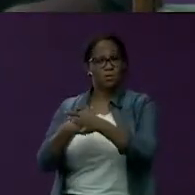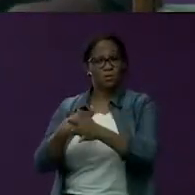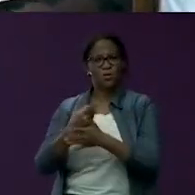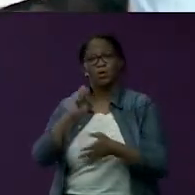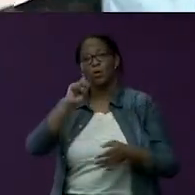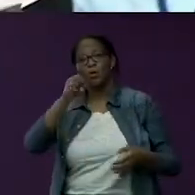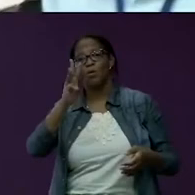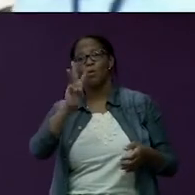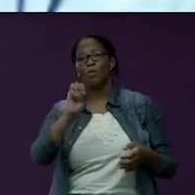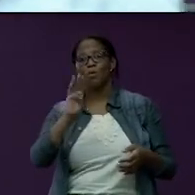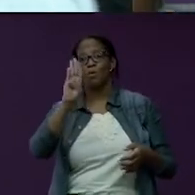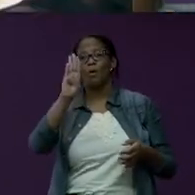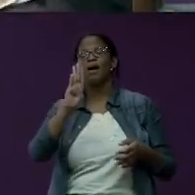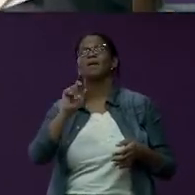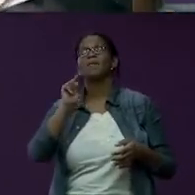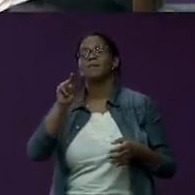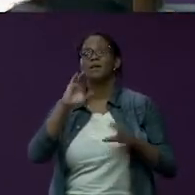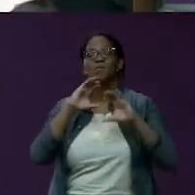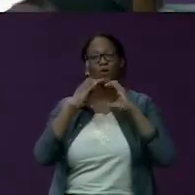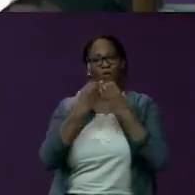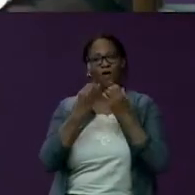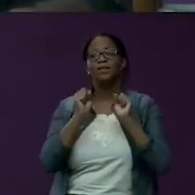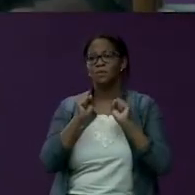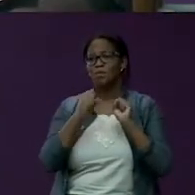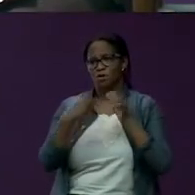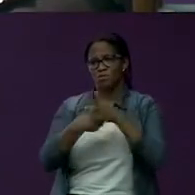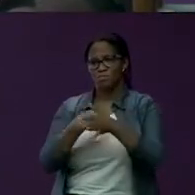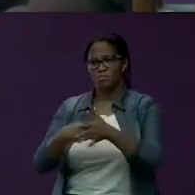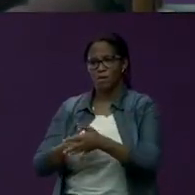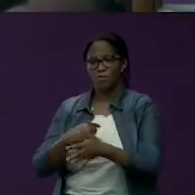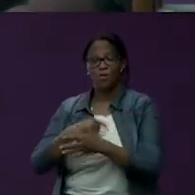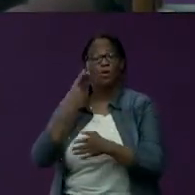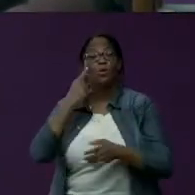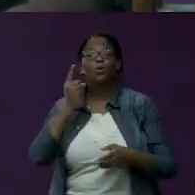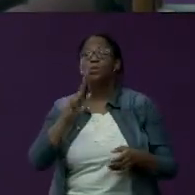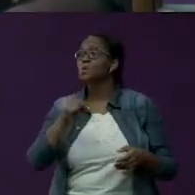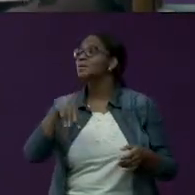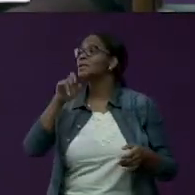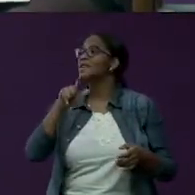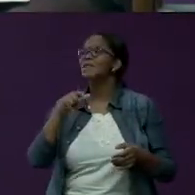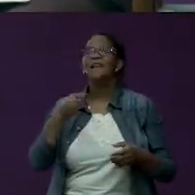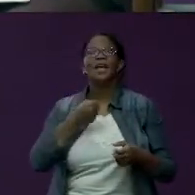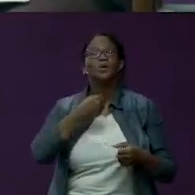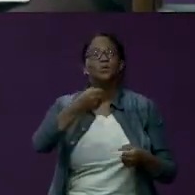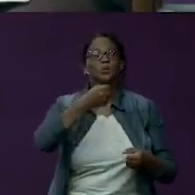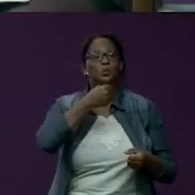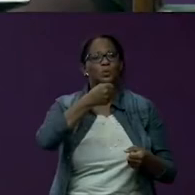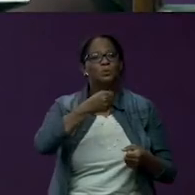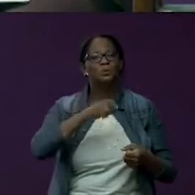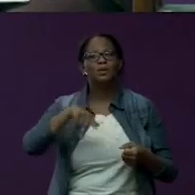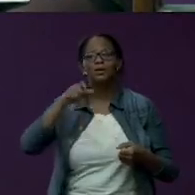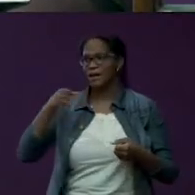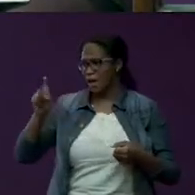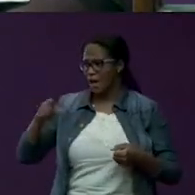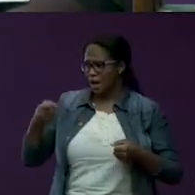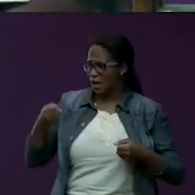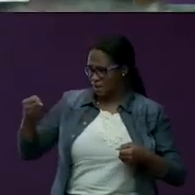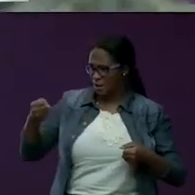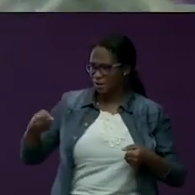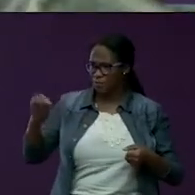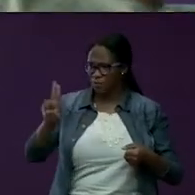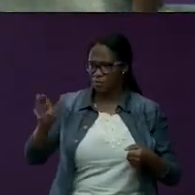pela webconferência também pode mandar pergunta. Então, eu não sei qual é a dinâmica aqui, quem é que vai te levar o microfone. É esse microfone aqui que vai